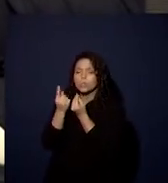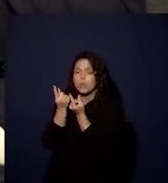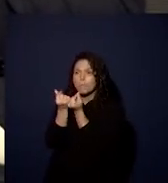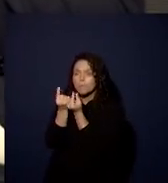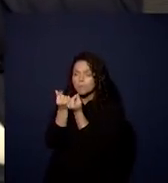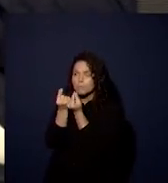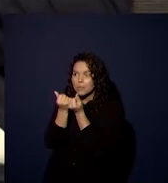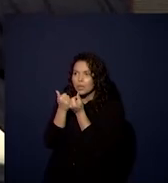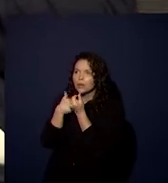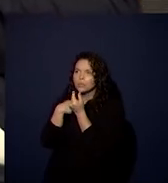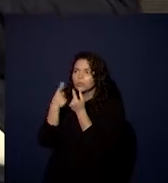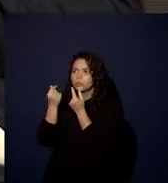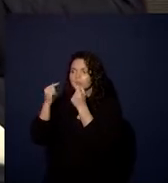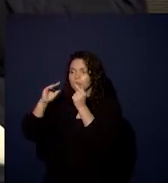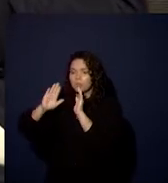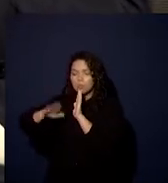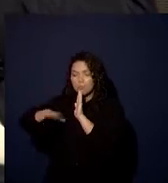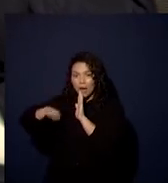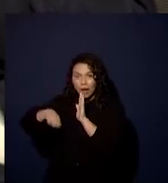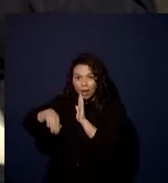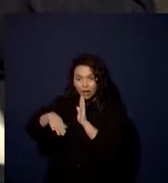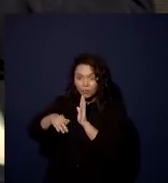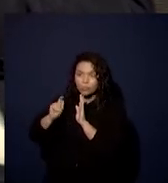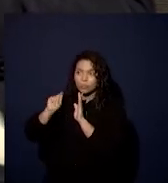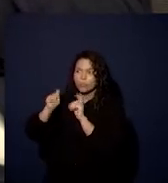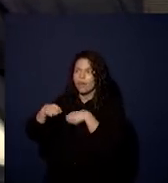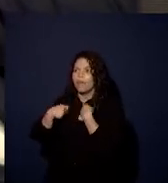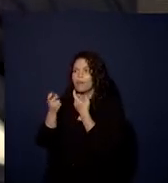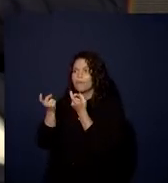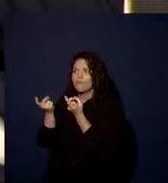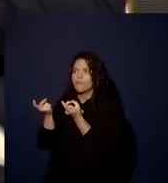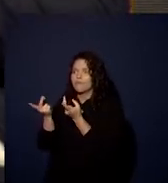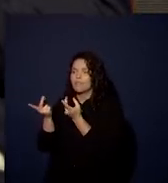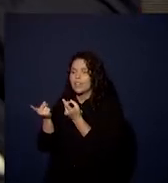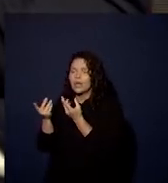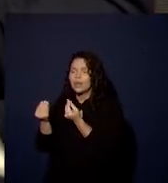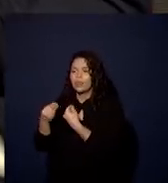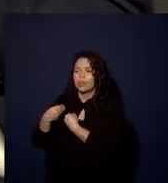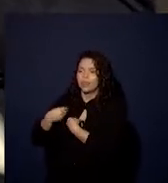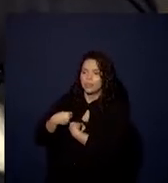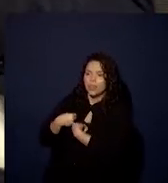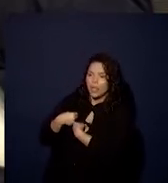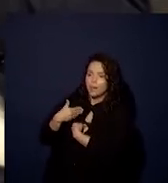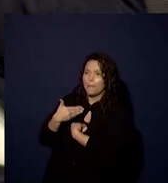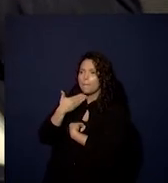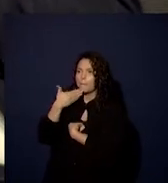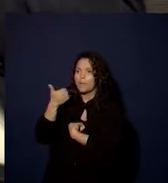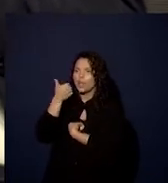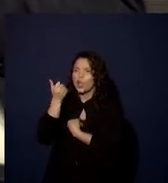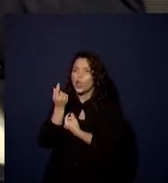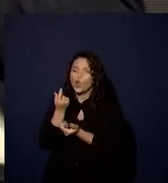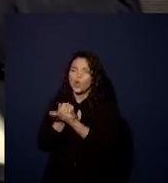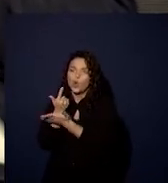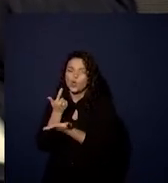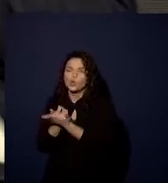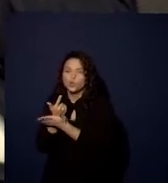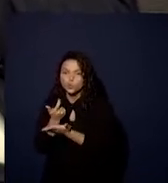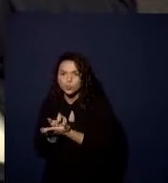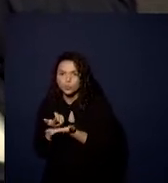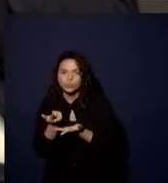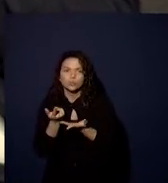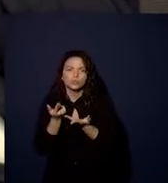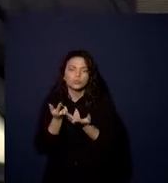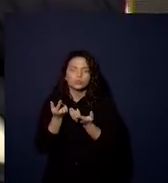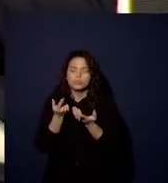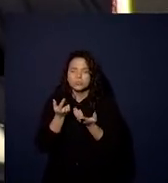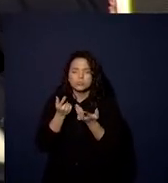o preço que for e obviamente um preço mais baixo você tá tendo até incentivo ao mar consumo maior volume etc Então não é uma grande